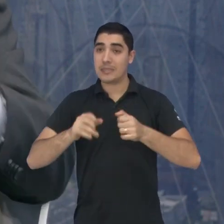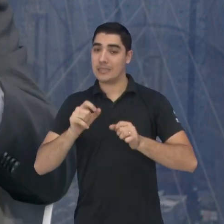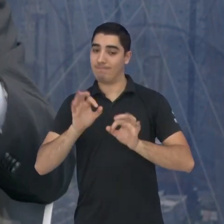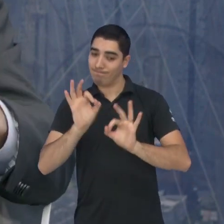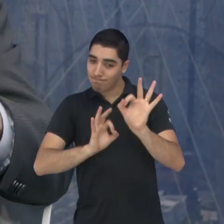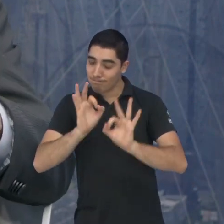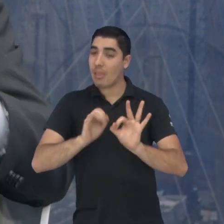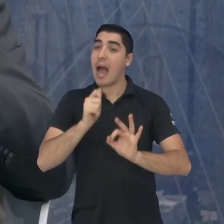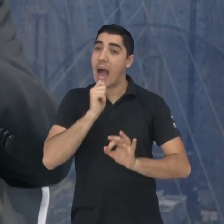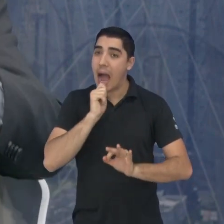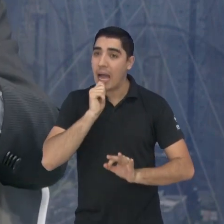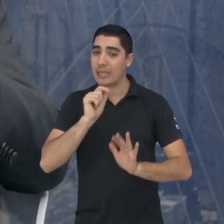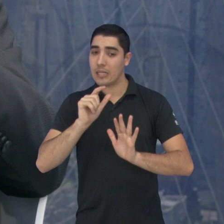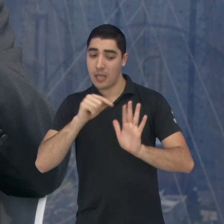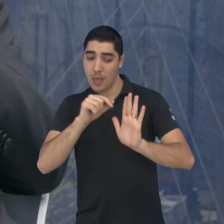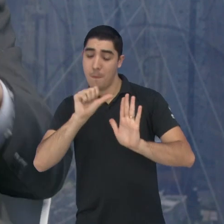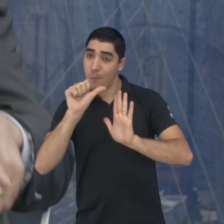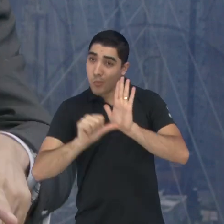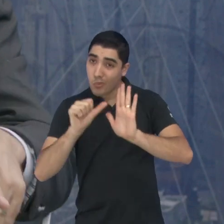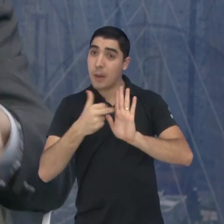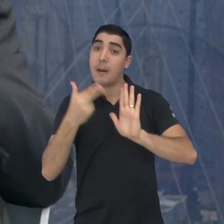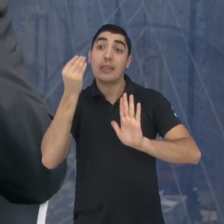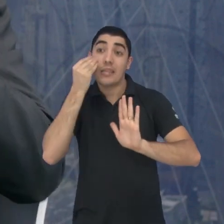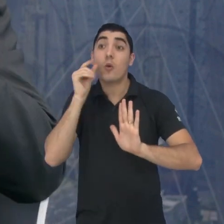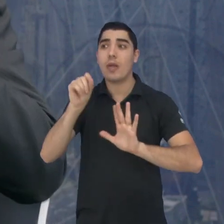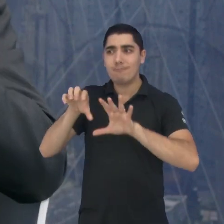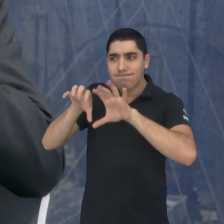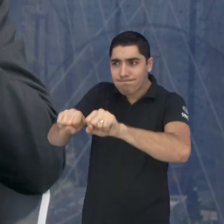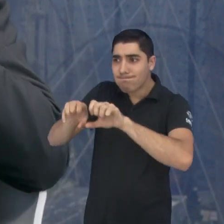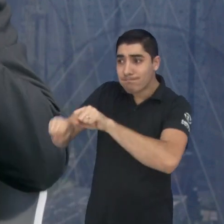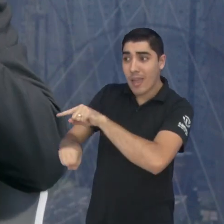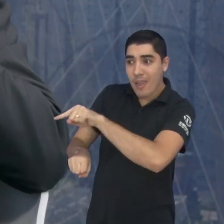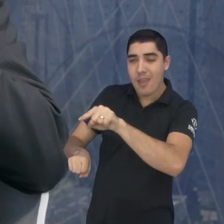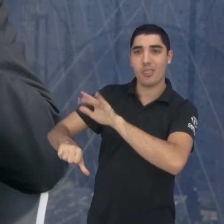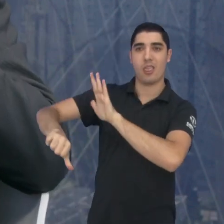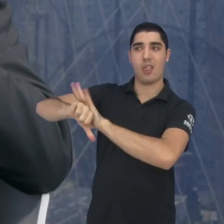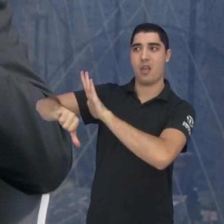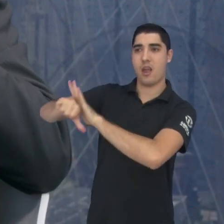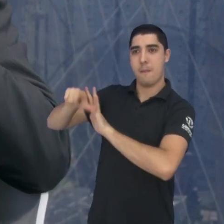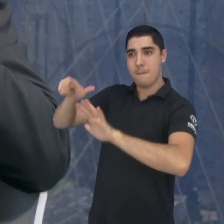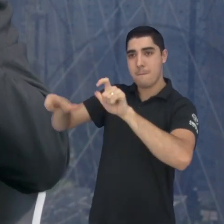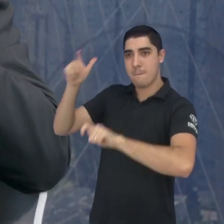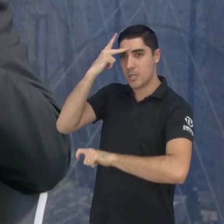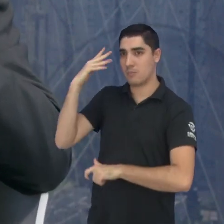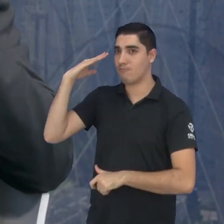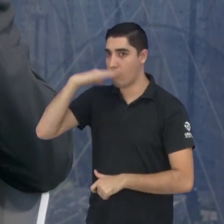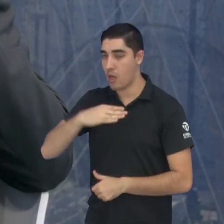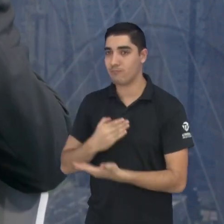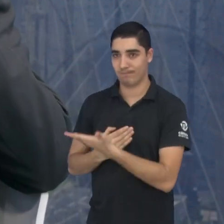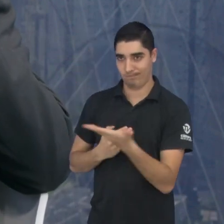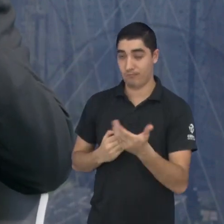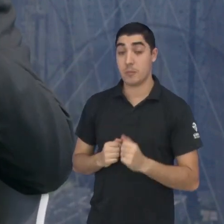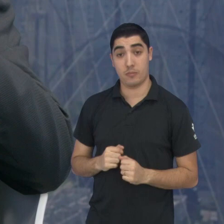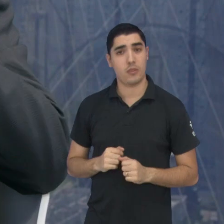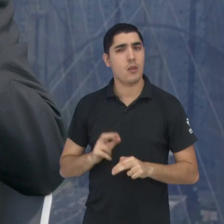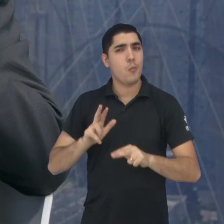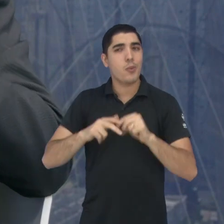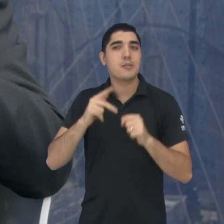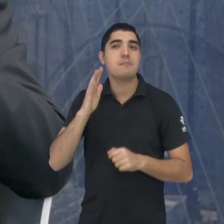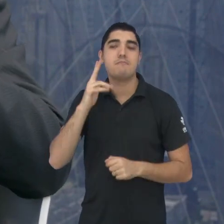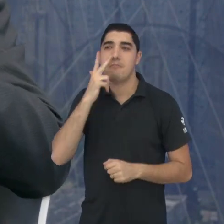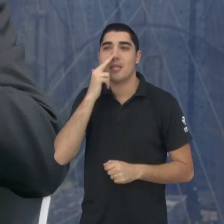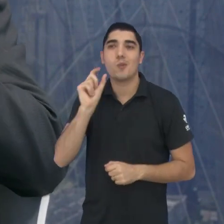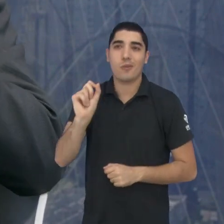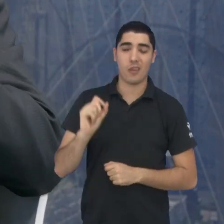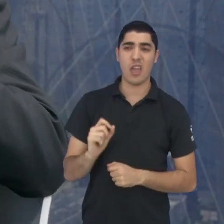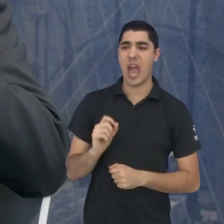a prevenção dessa prática, para a repressão desses grupos de criminosos. Então, parece que só dizer temos